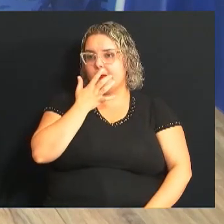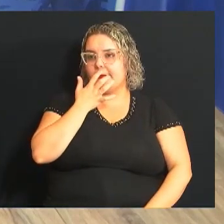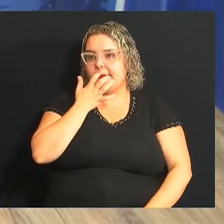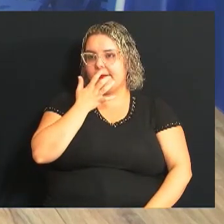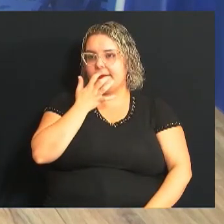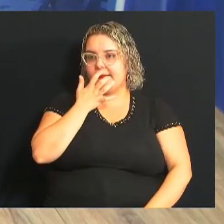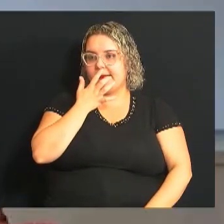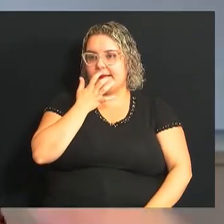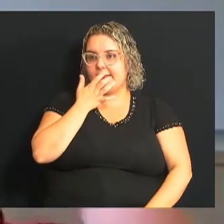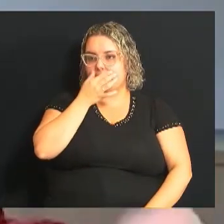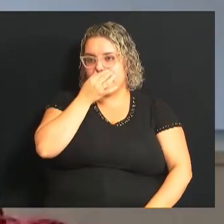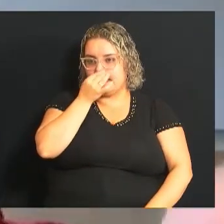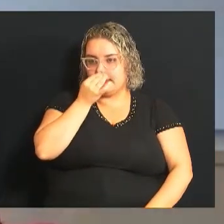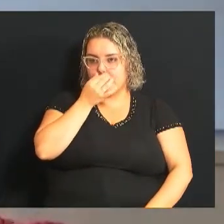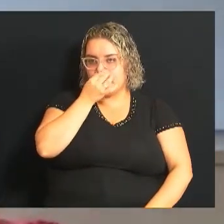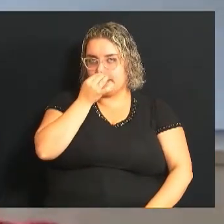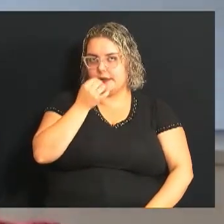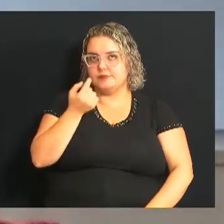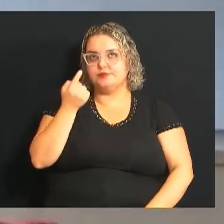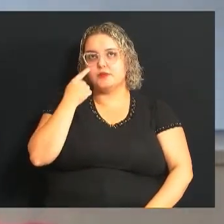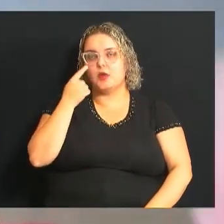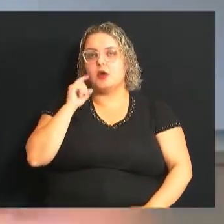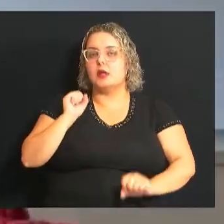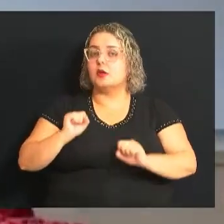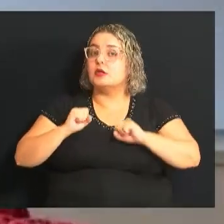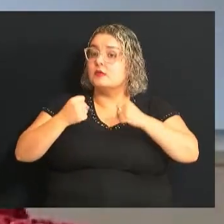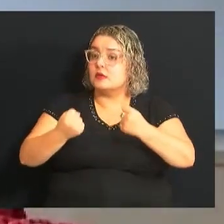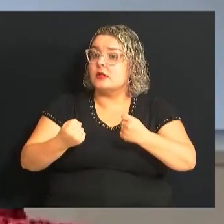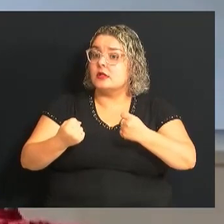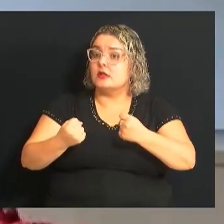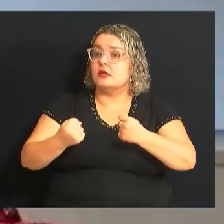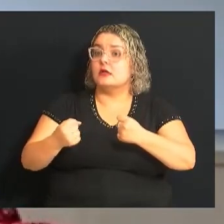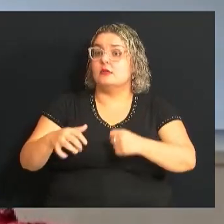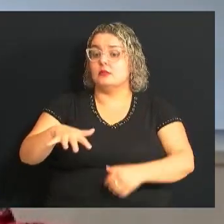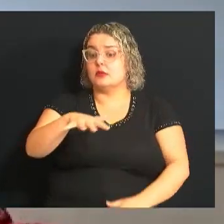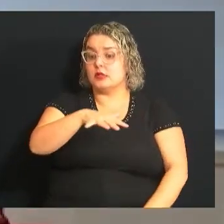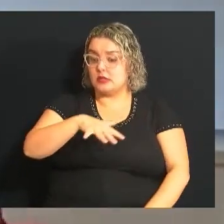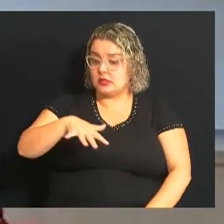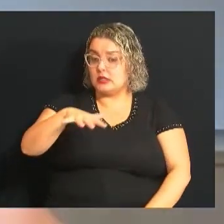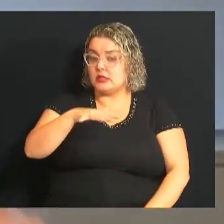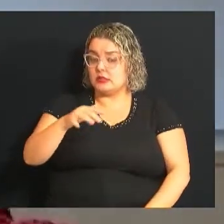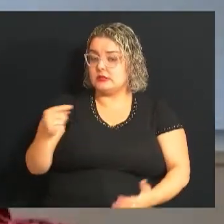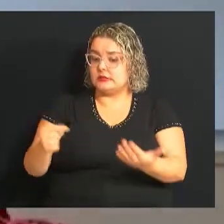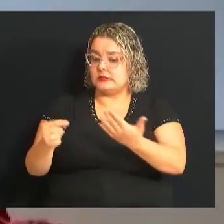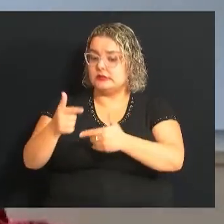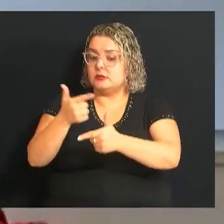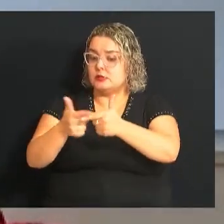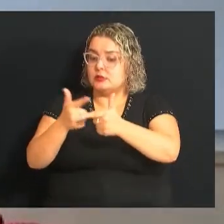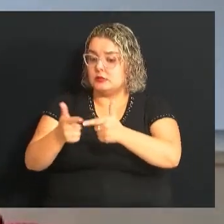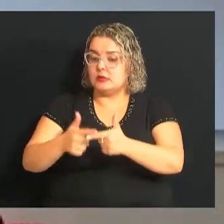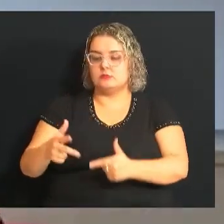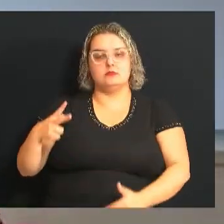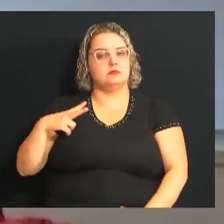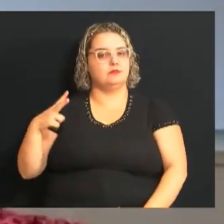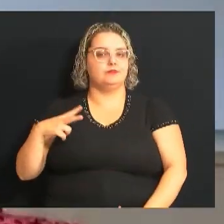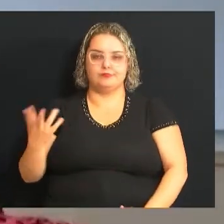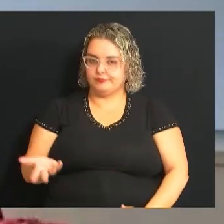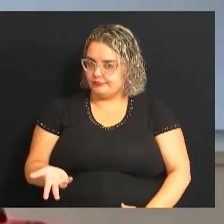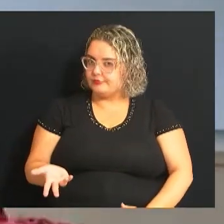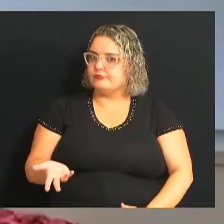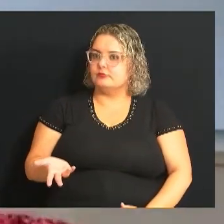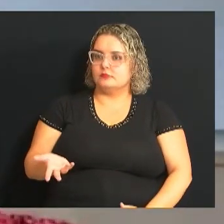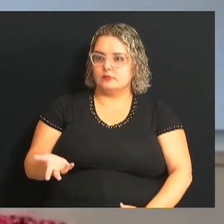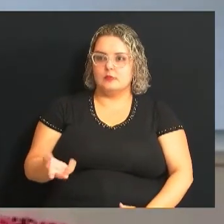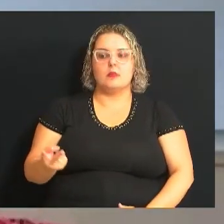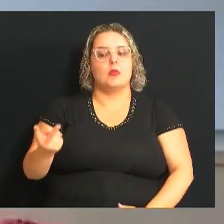Olha, eu defendo que sempre essas questões sejam resolvidas no âmbito privado. Eu acho que são questões particulares do